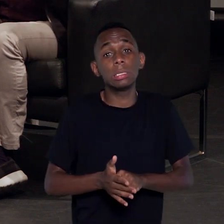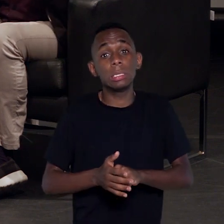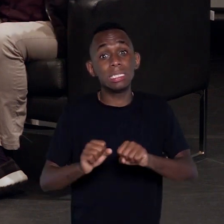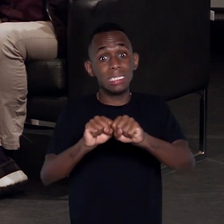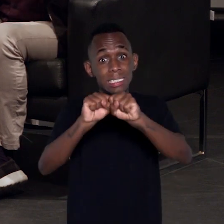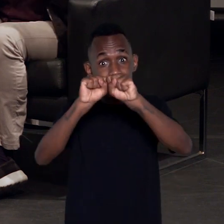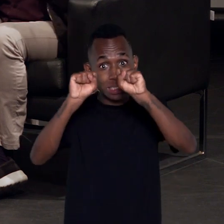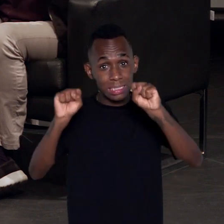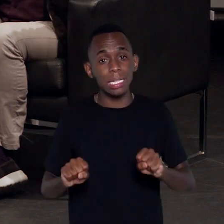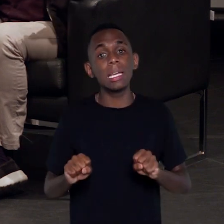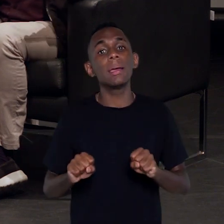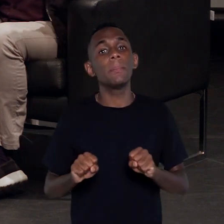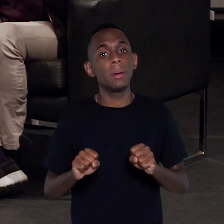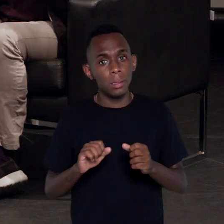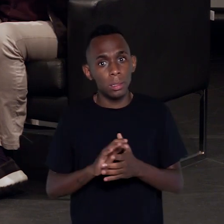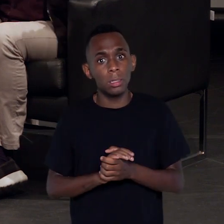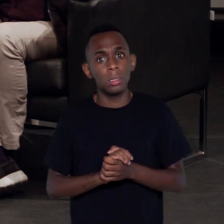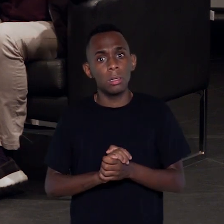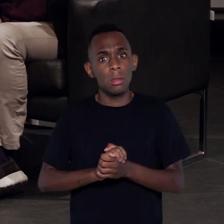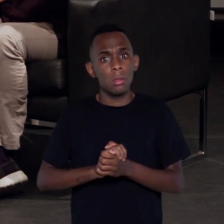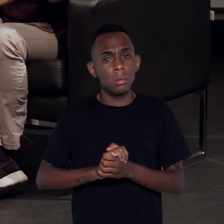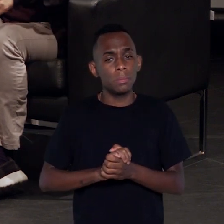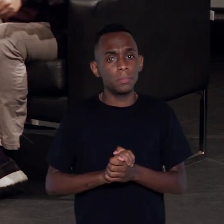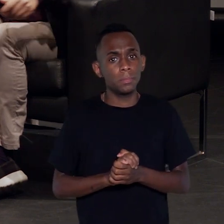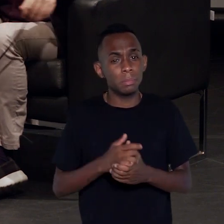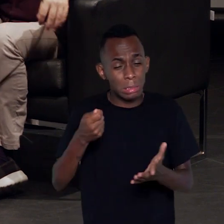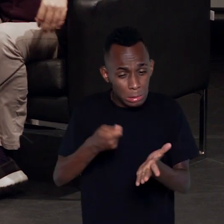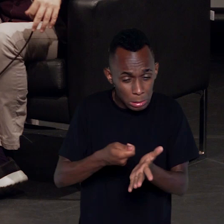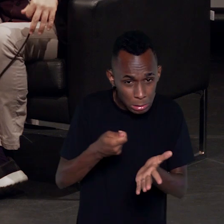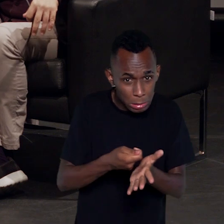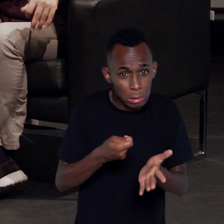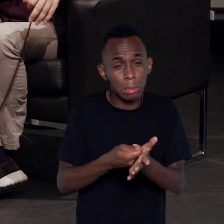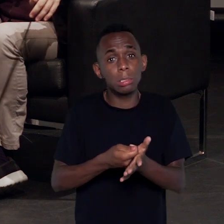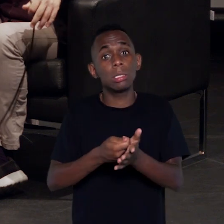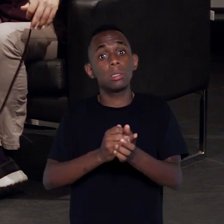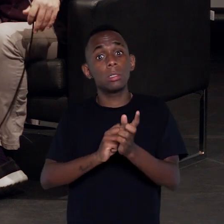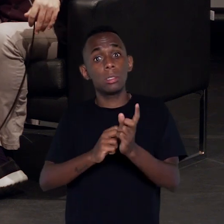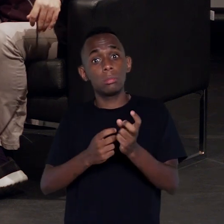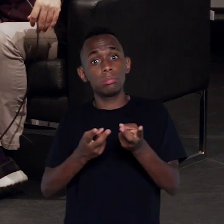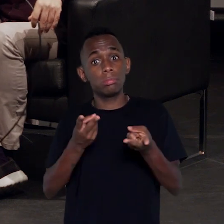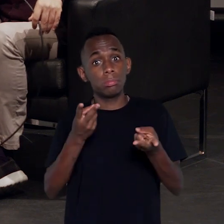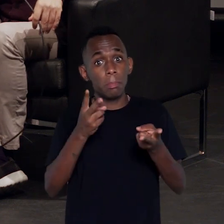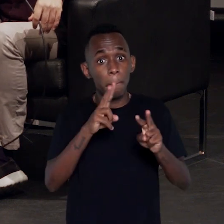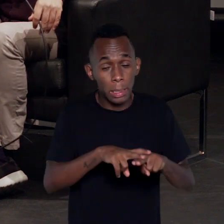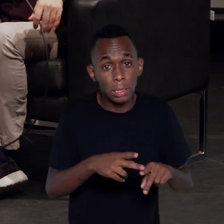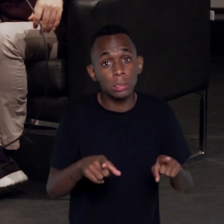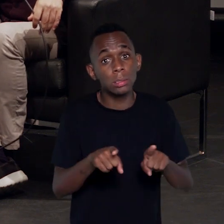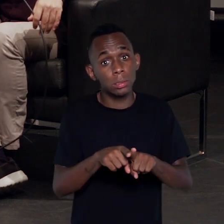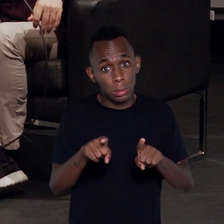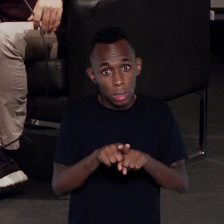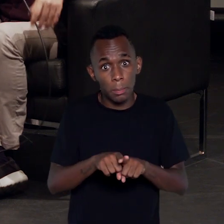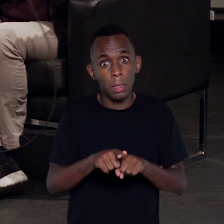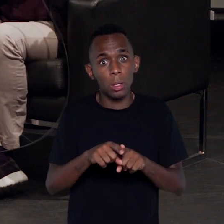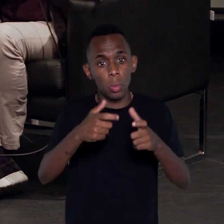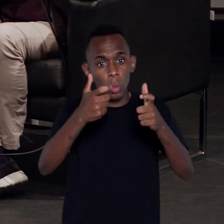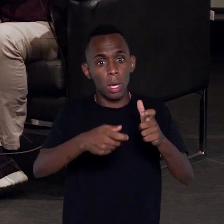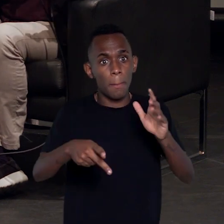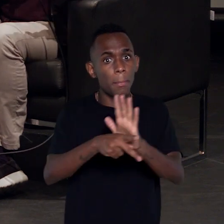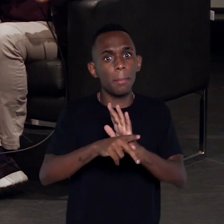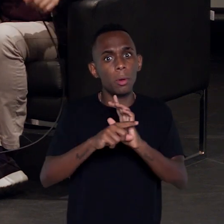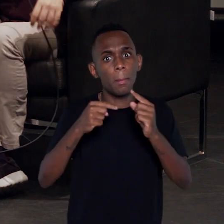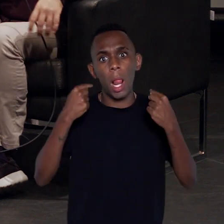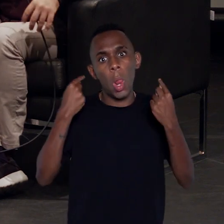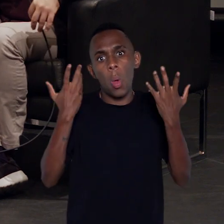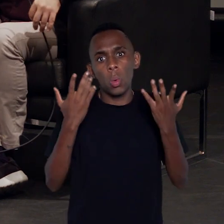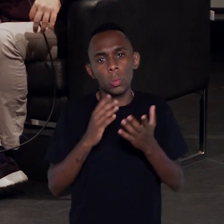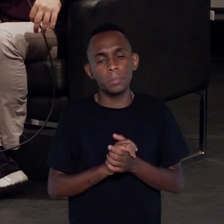mente brilhante, criativa, pressionado de todas as formas, confinado, inclusive em